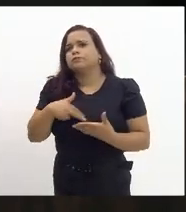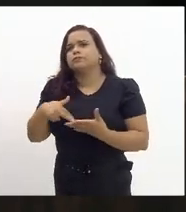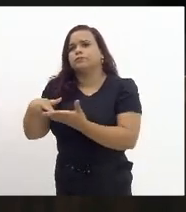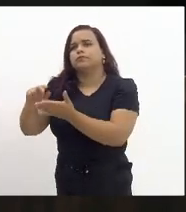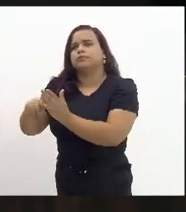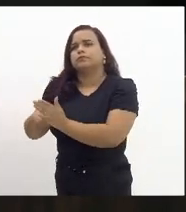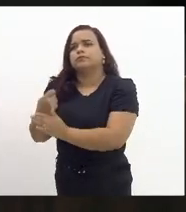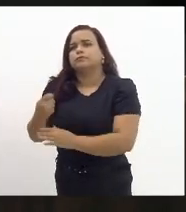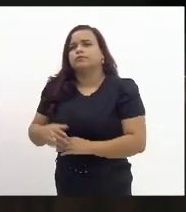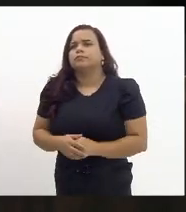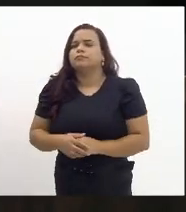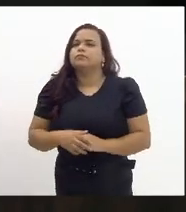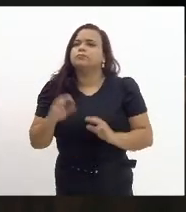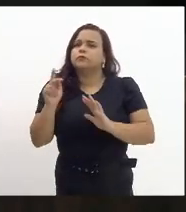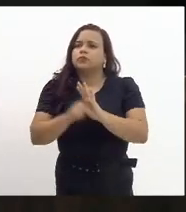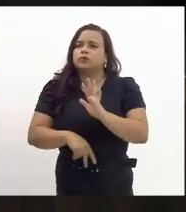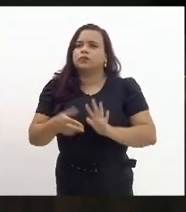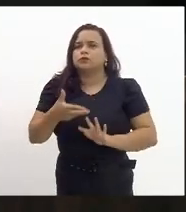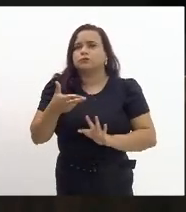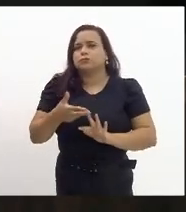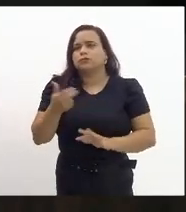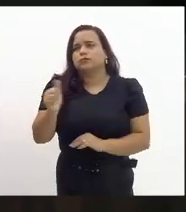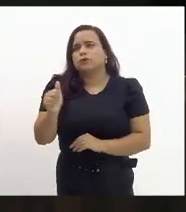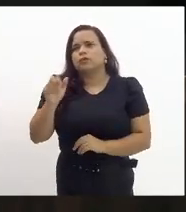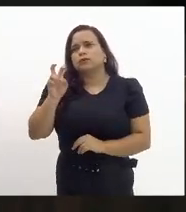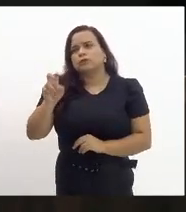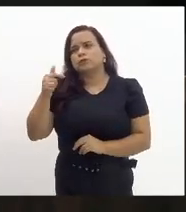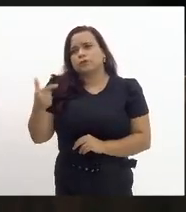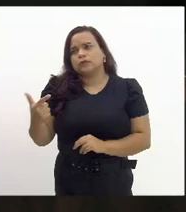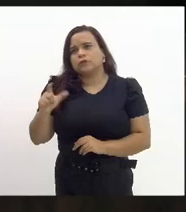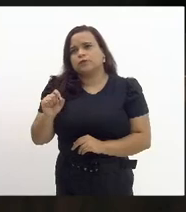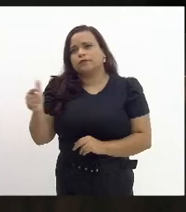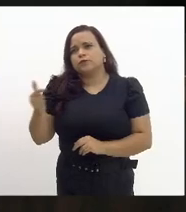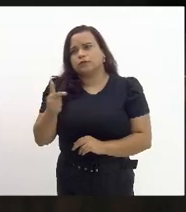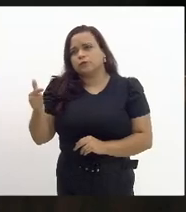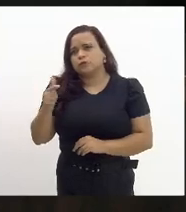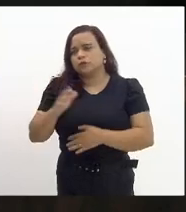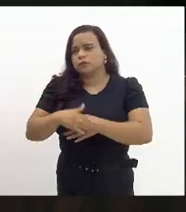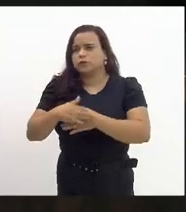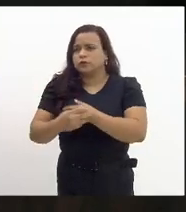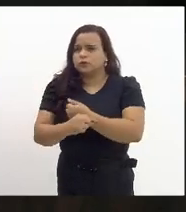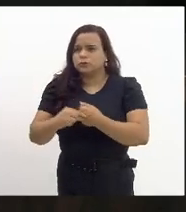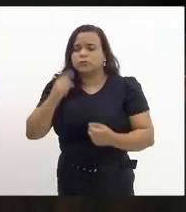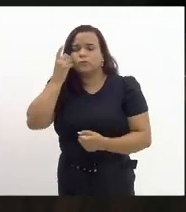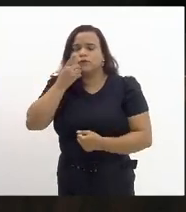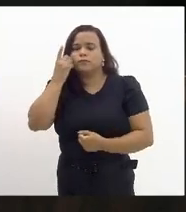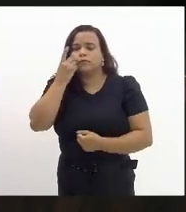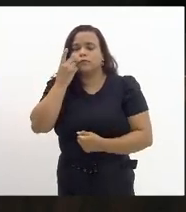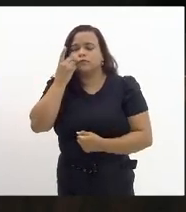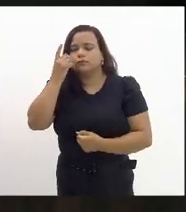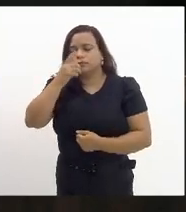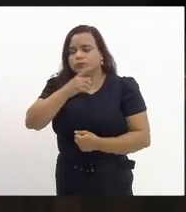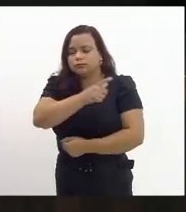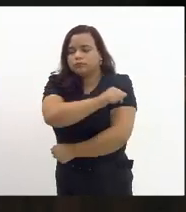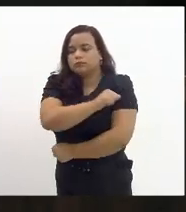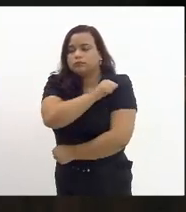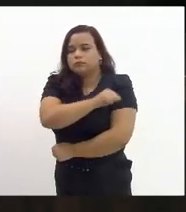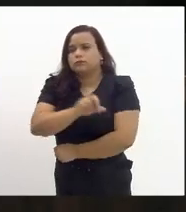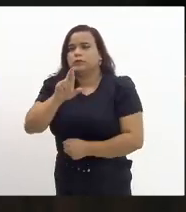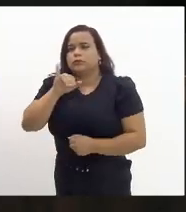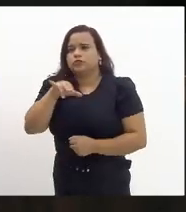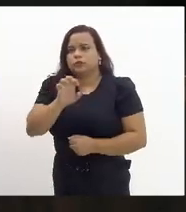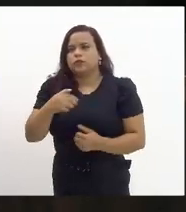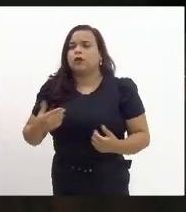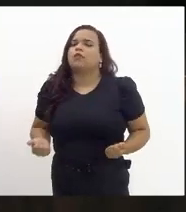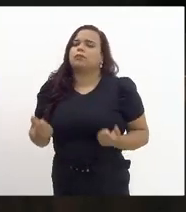promulgação. Projeto de resolução 1152 de 22, de autoria da deputada enfermeira Rejane, que concede o prêmio Ana Nery